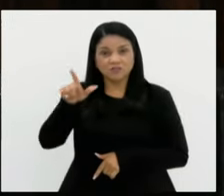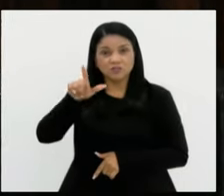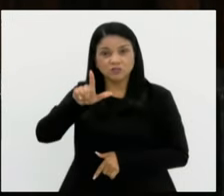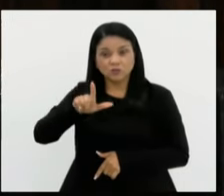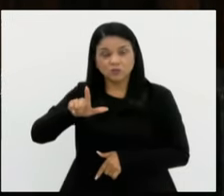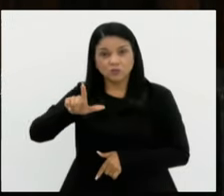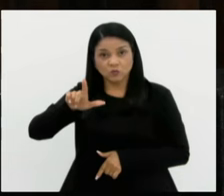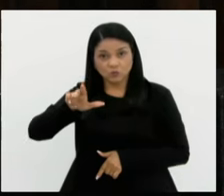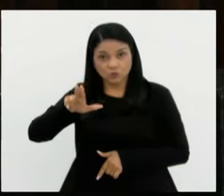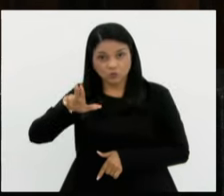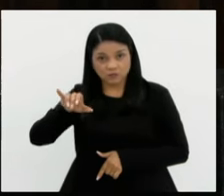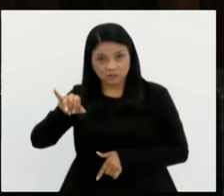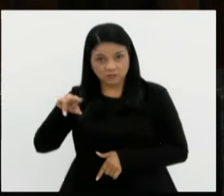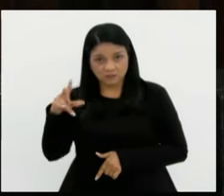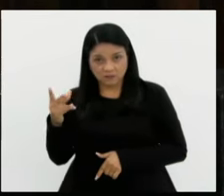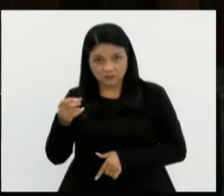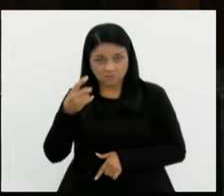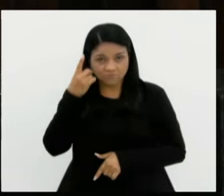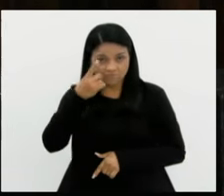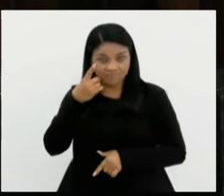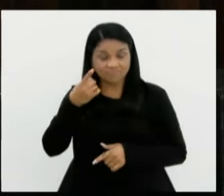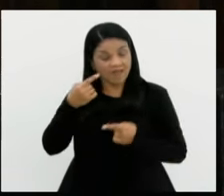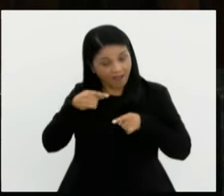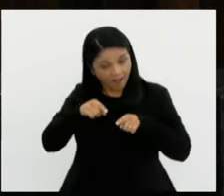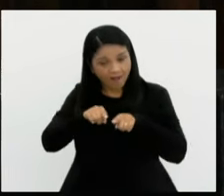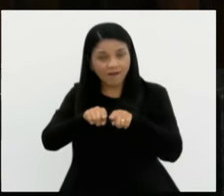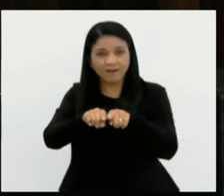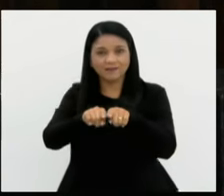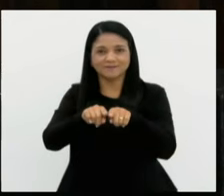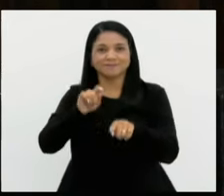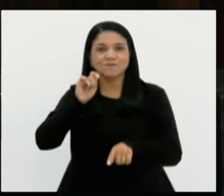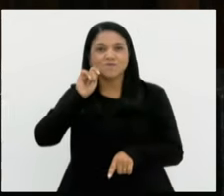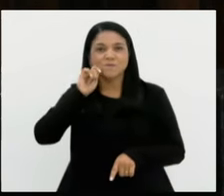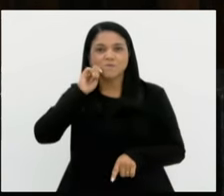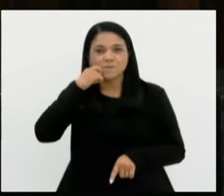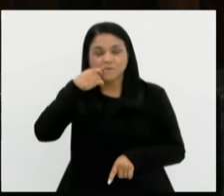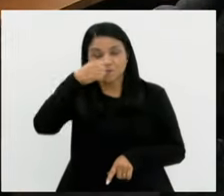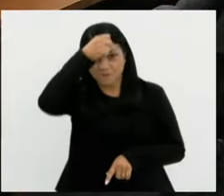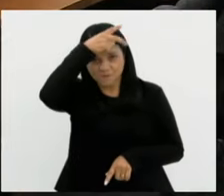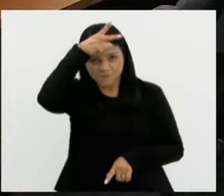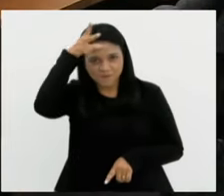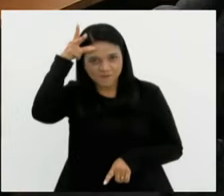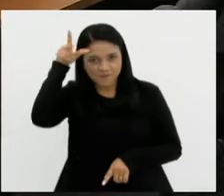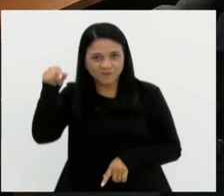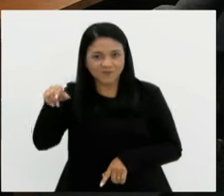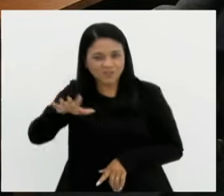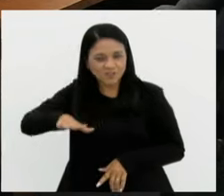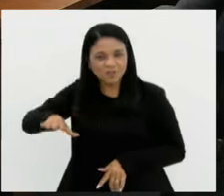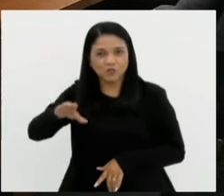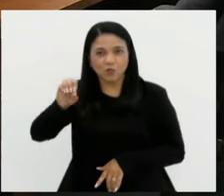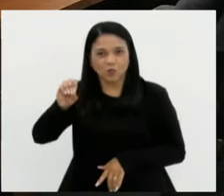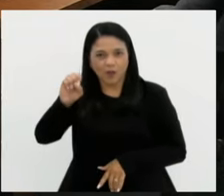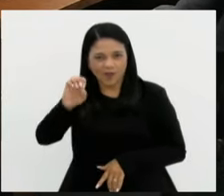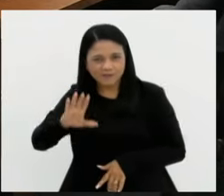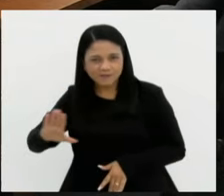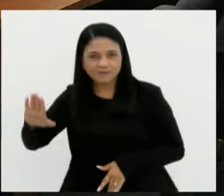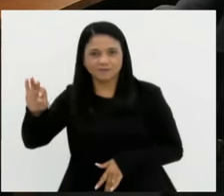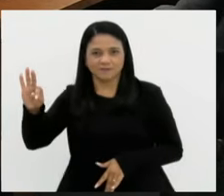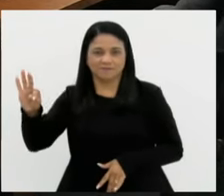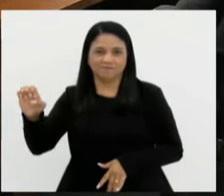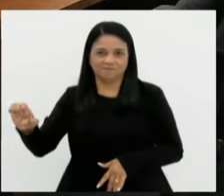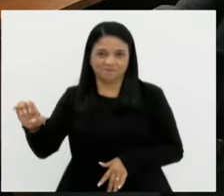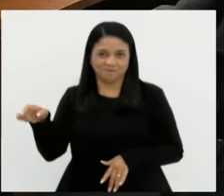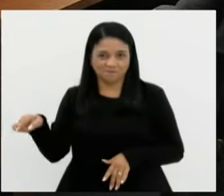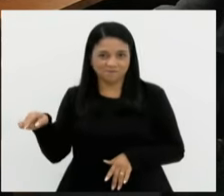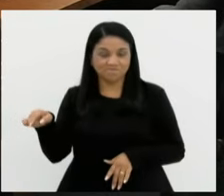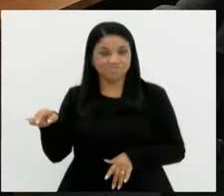prefeito Eduardo Paes? A maior aliada do prefeito Eduardo Paes, sobretudo na Zona Oeste. Há muitos anos, não é de hoje, não. E é